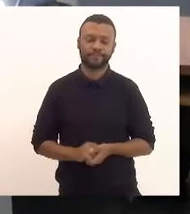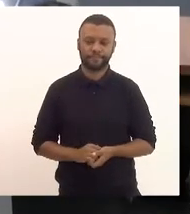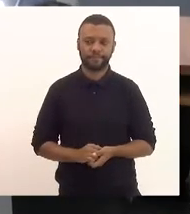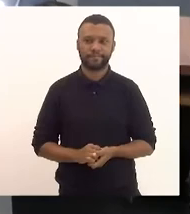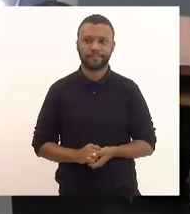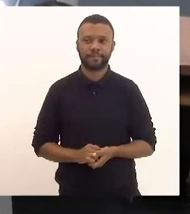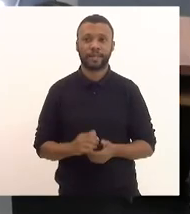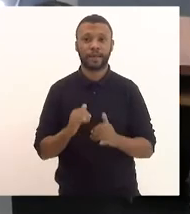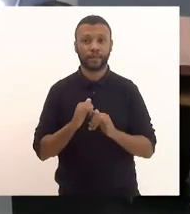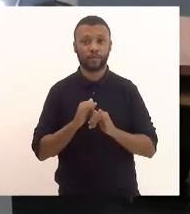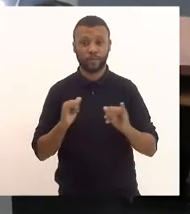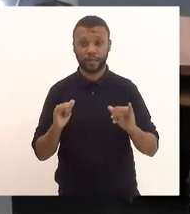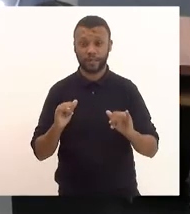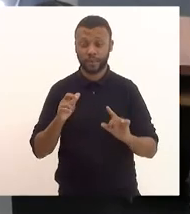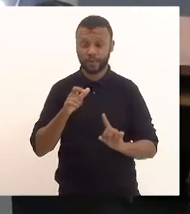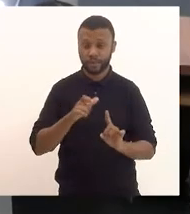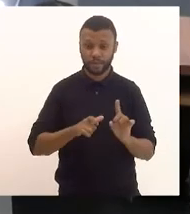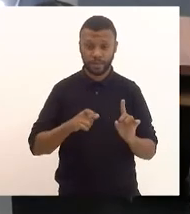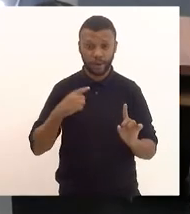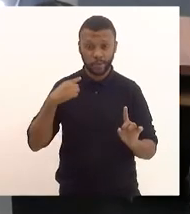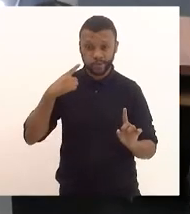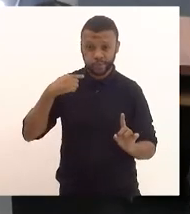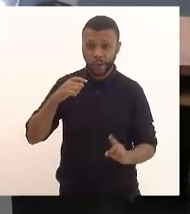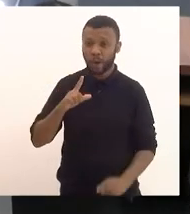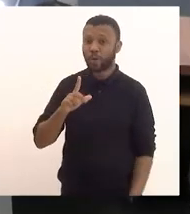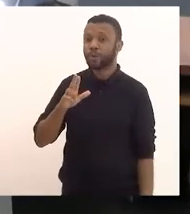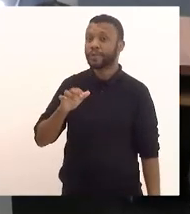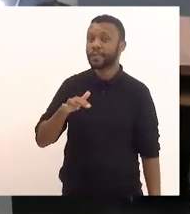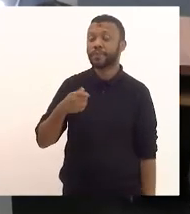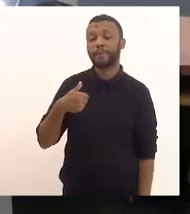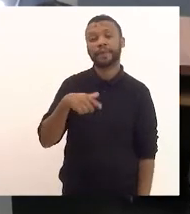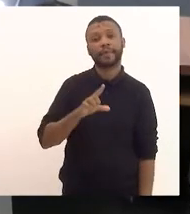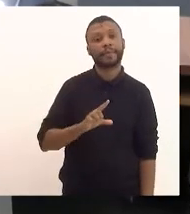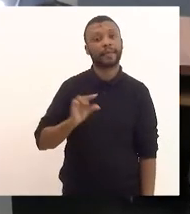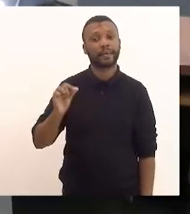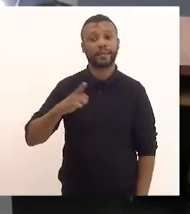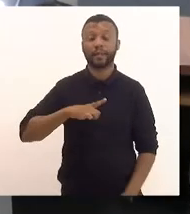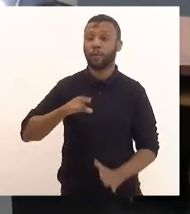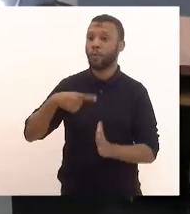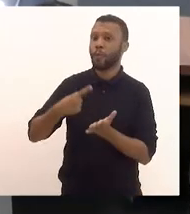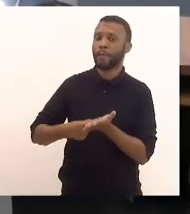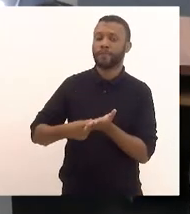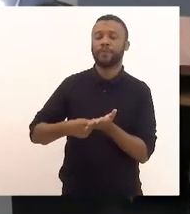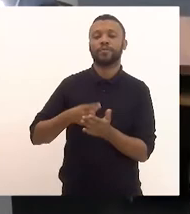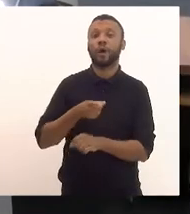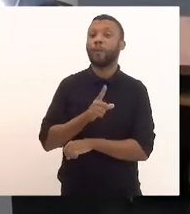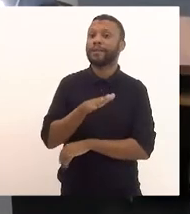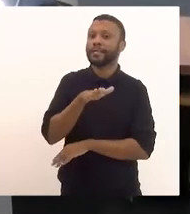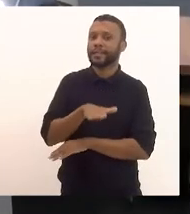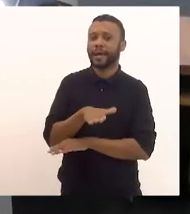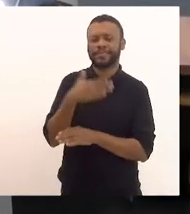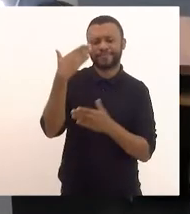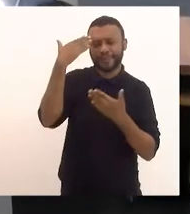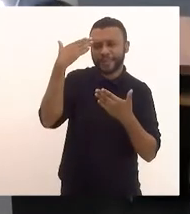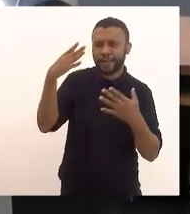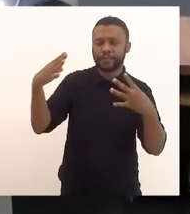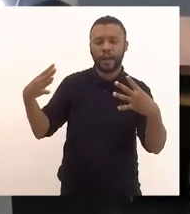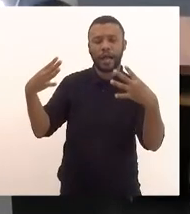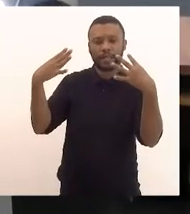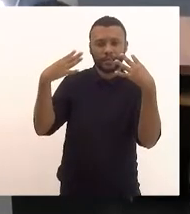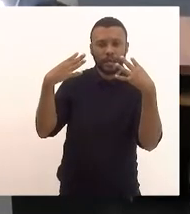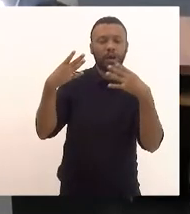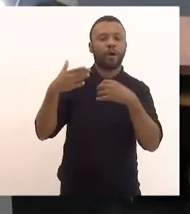anunciar que o doutor Luciano vai ter que sair porque ele tem uma sessão às 13horas vão agradecer o carinho EA atenção